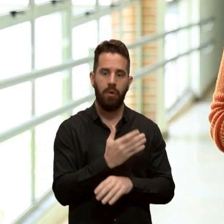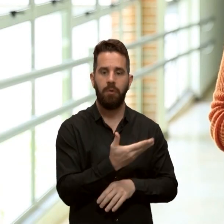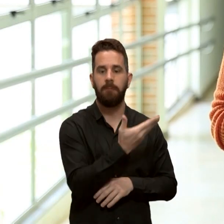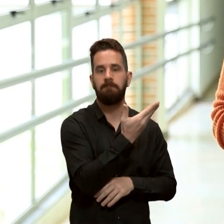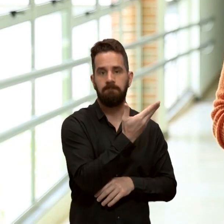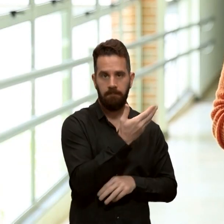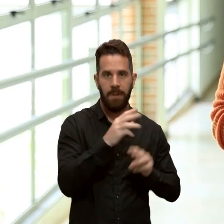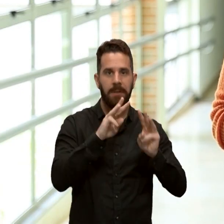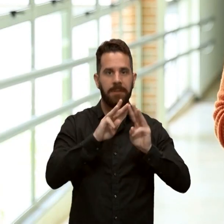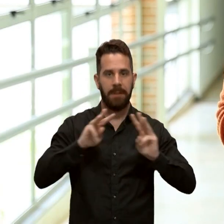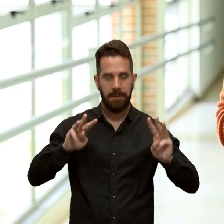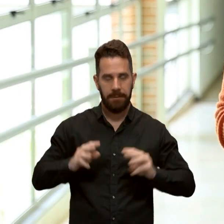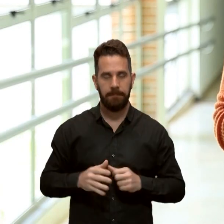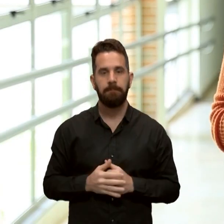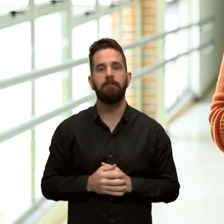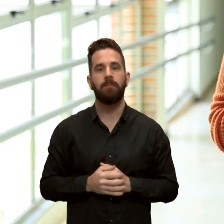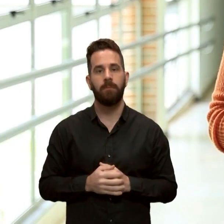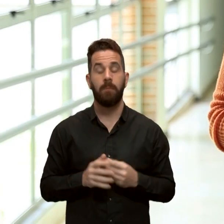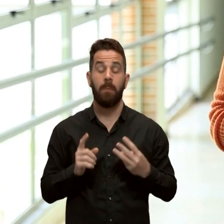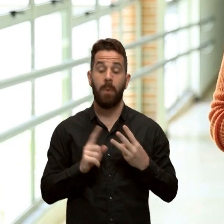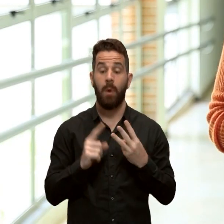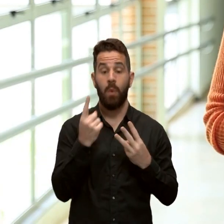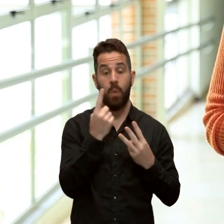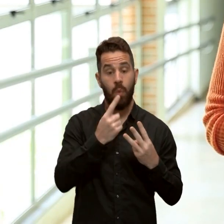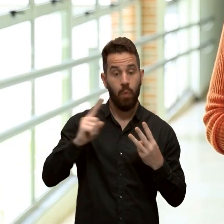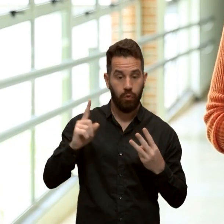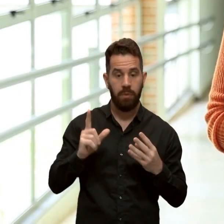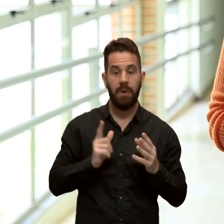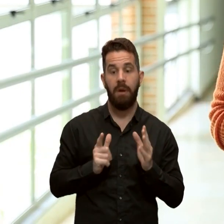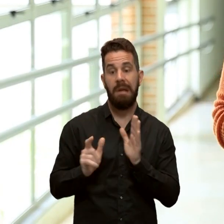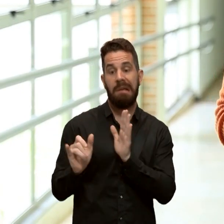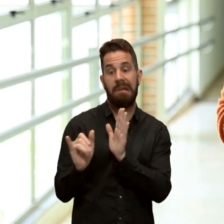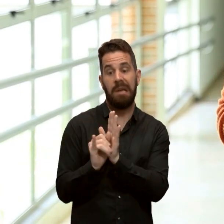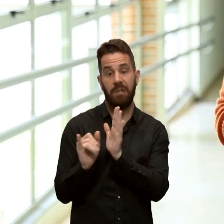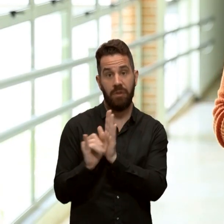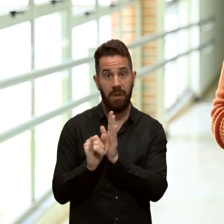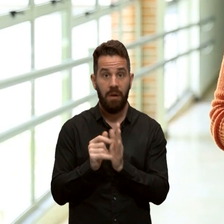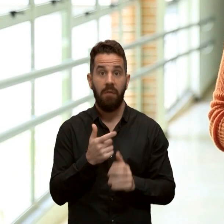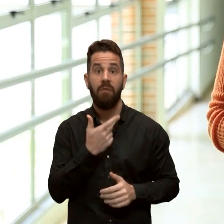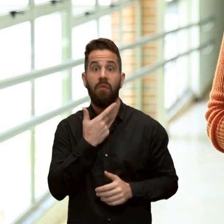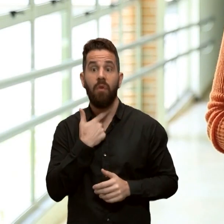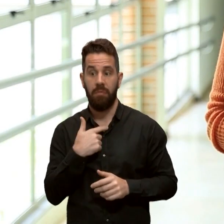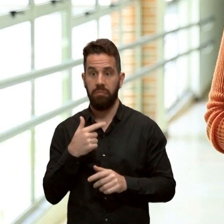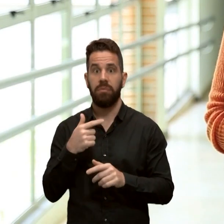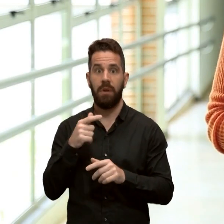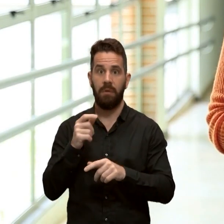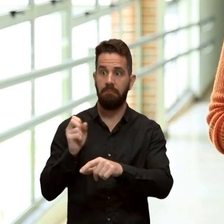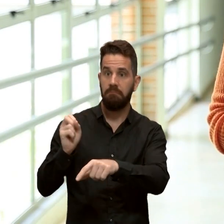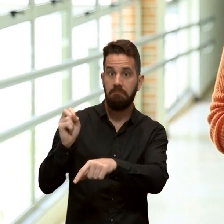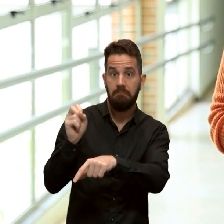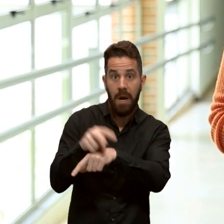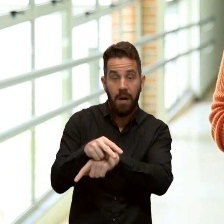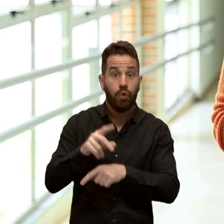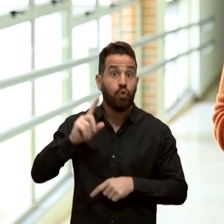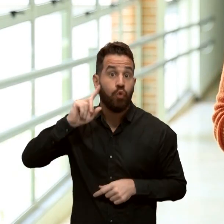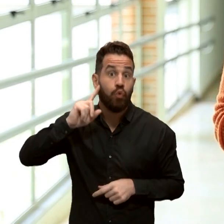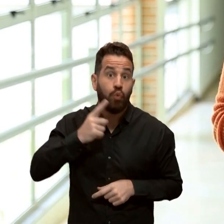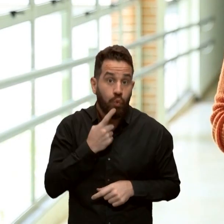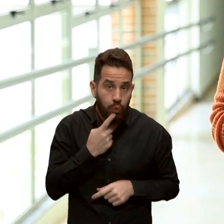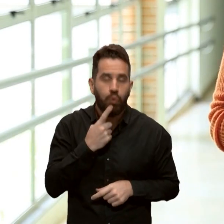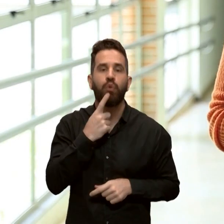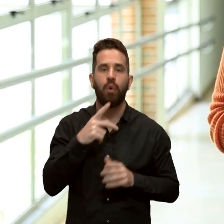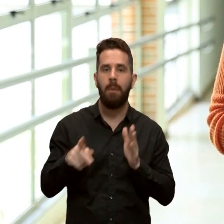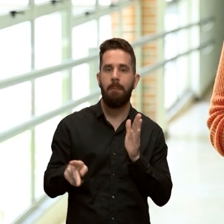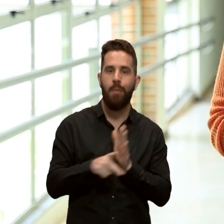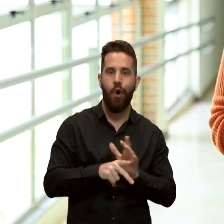fic.ufg.br. E por fim, está aberto o edital para ingresso de candidatos surdos no curso de graduação em